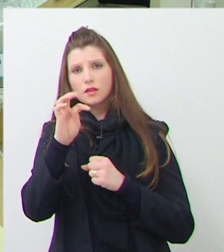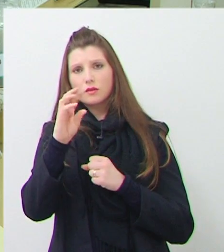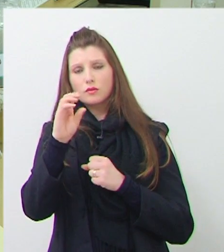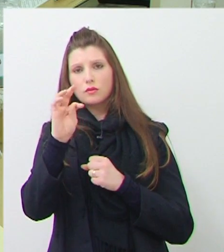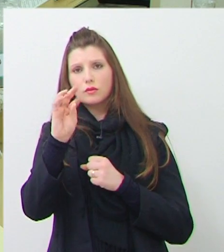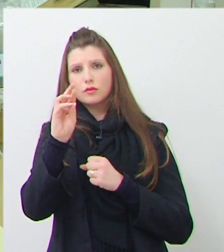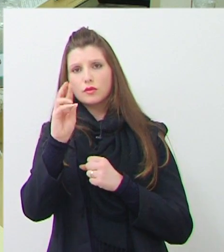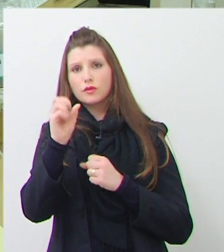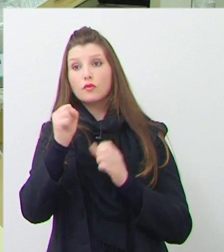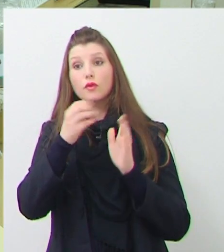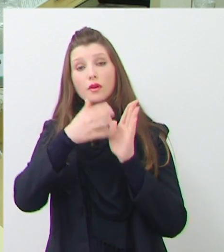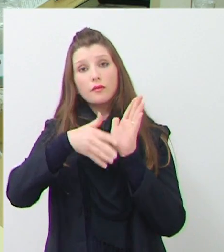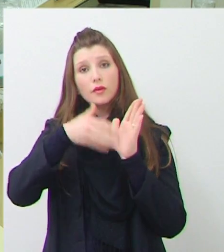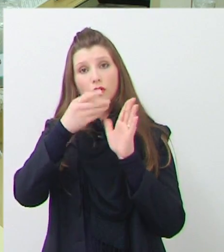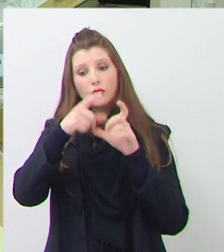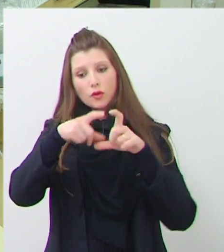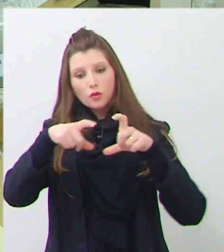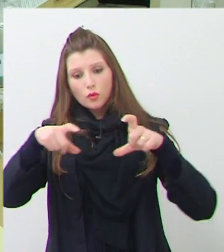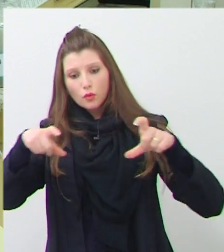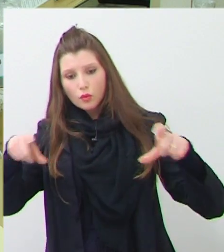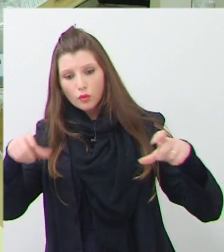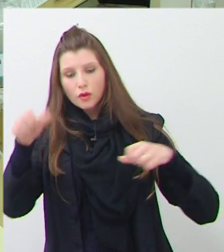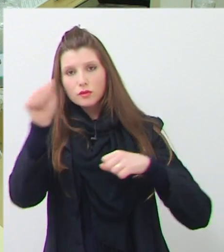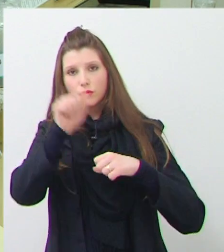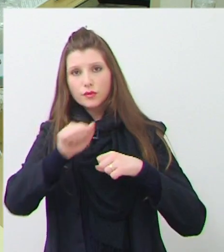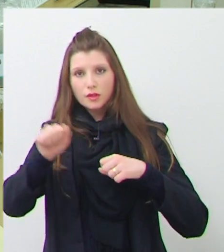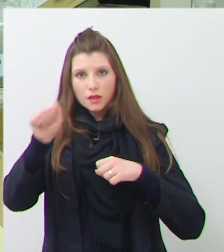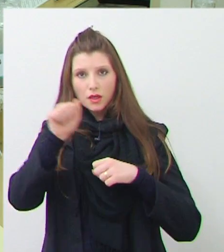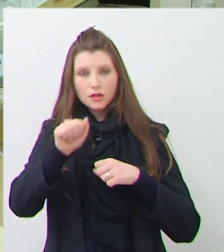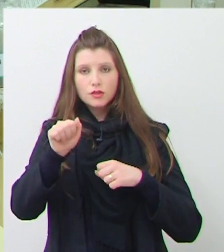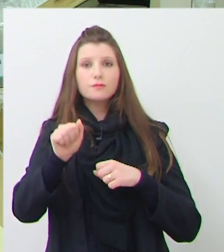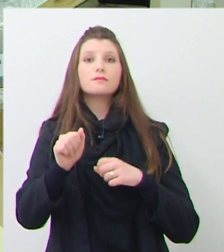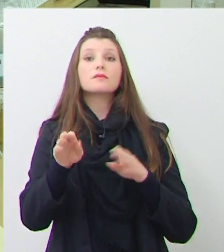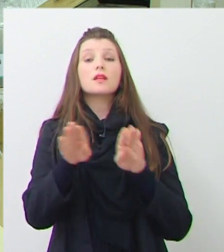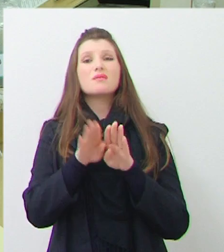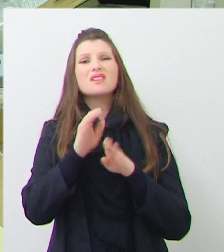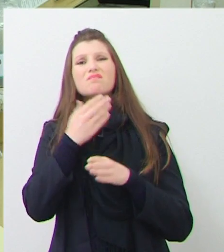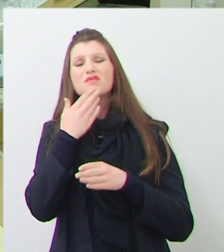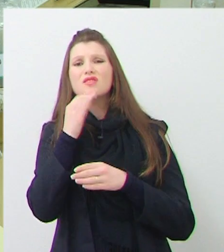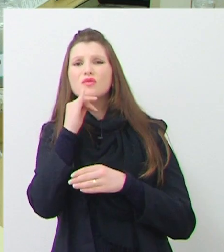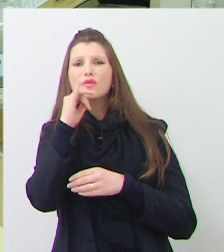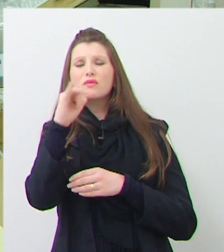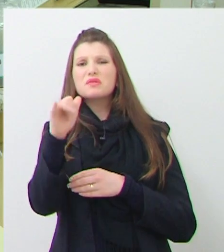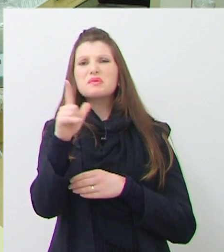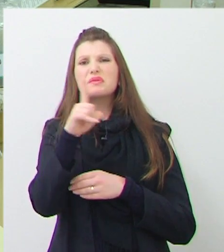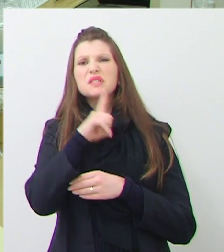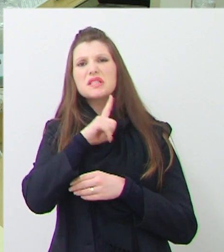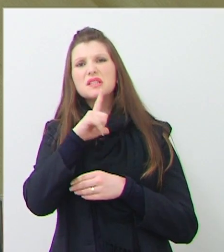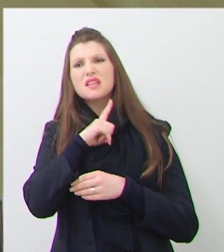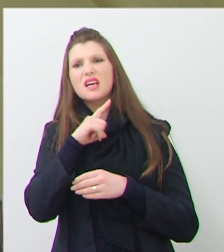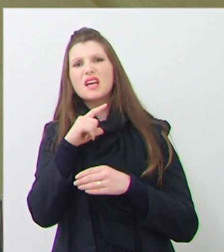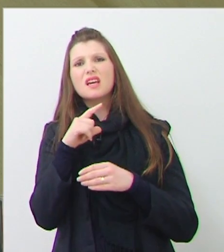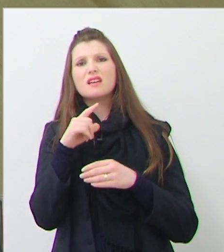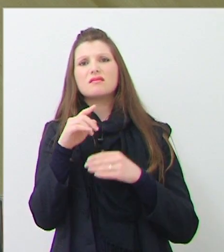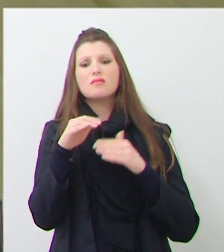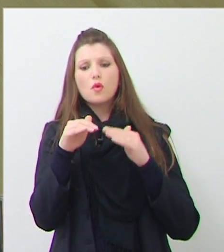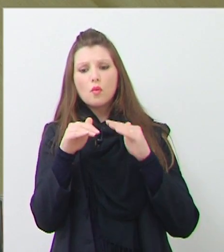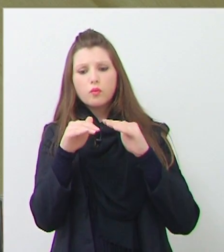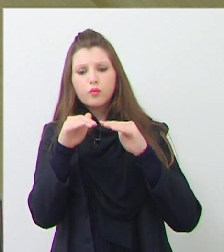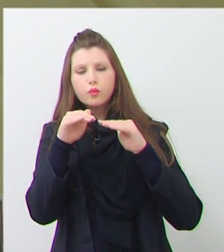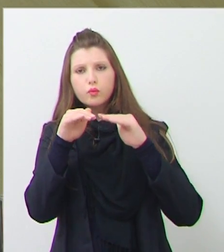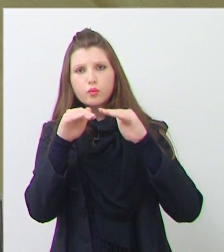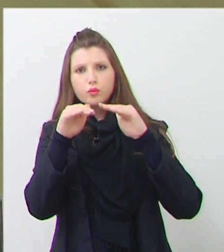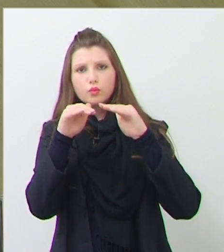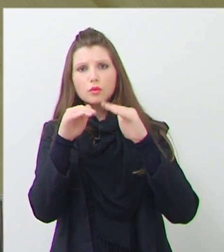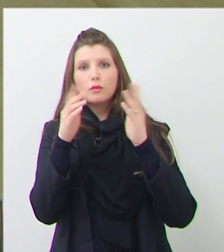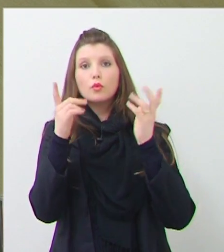e à Ferrovia Tereza Cristina Sociedade Anônima, pedindo informações acerca da possibilidade do nivelamento por